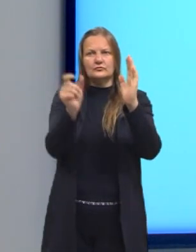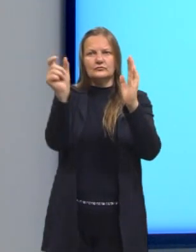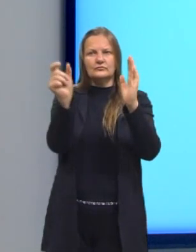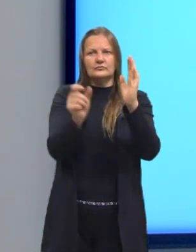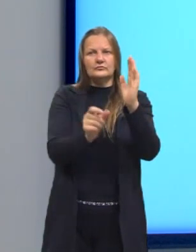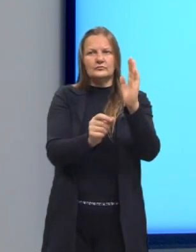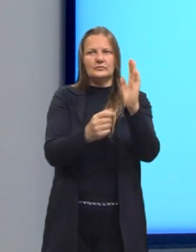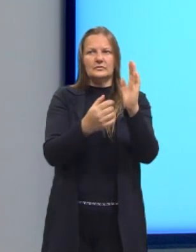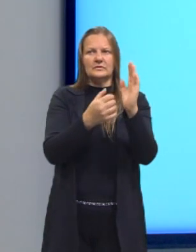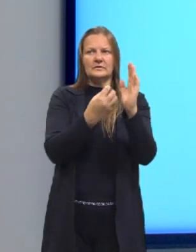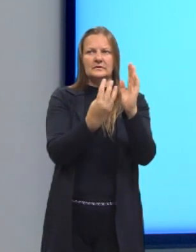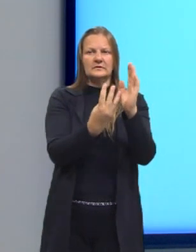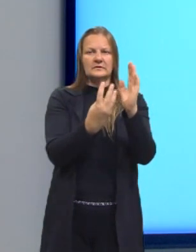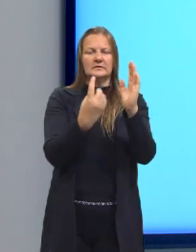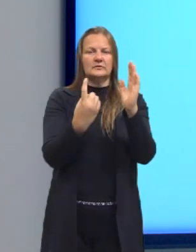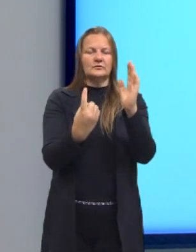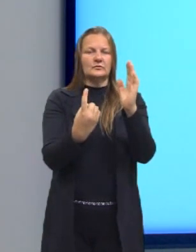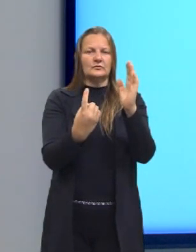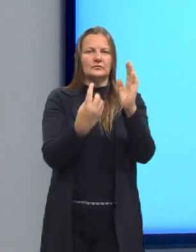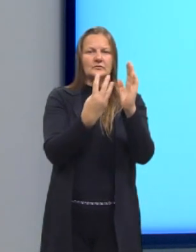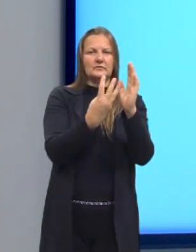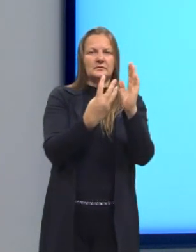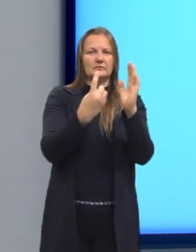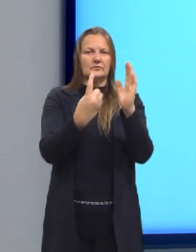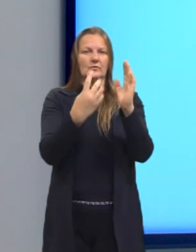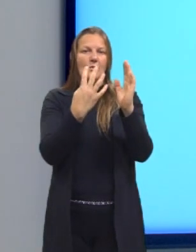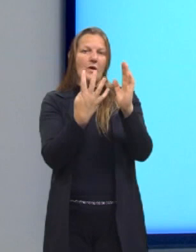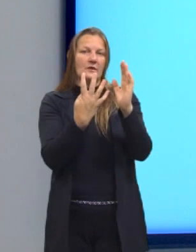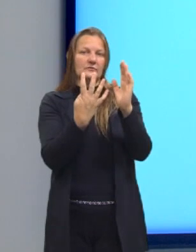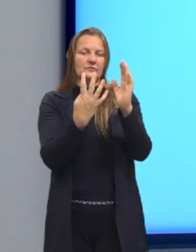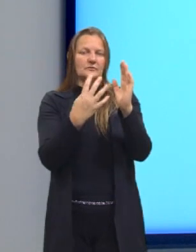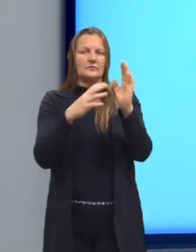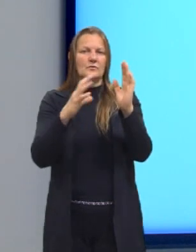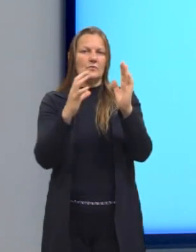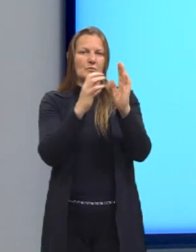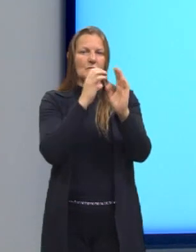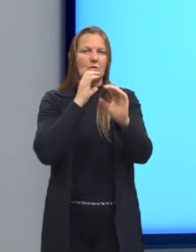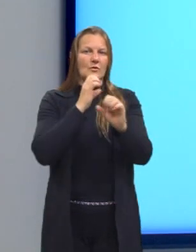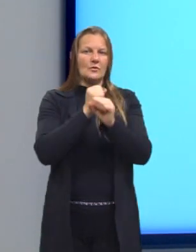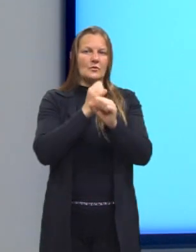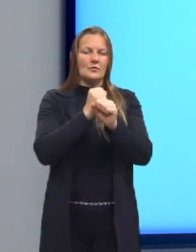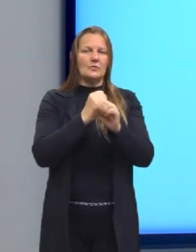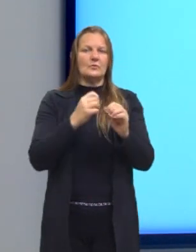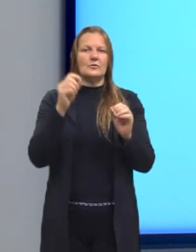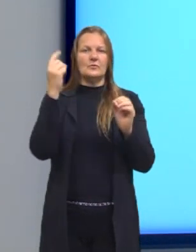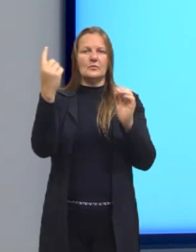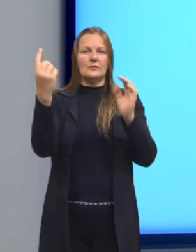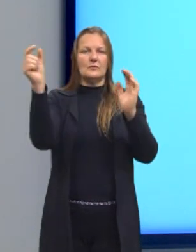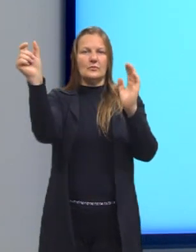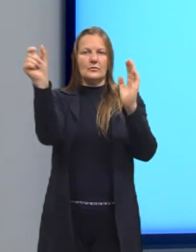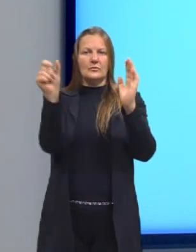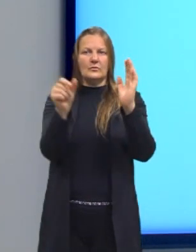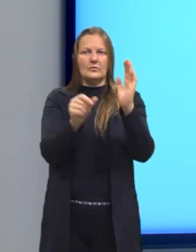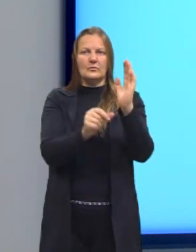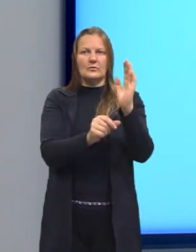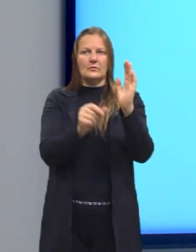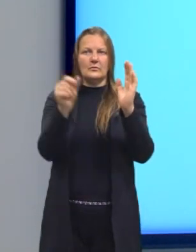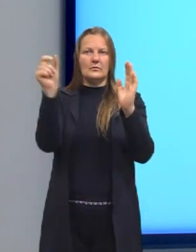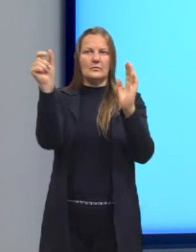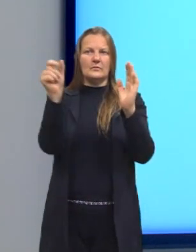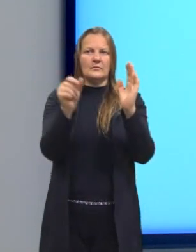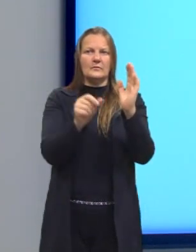elemento a31 3 + 1 = 4 que resulta na ordem da Matriz mais um